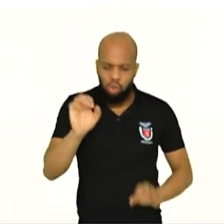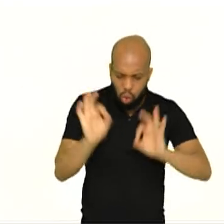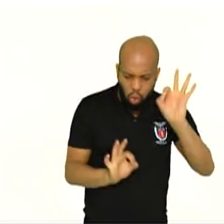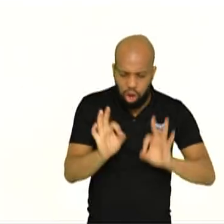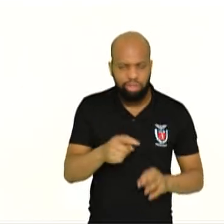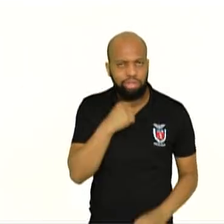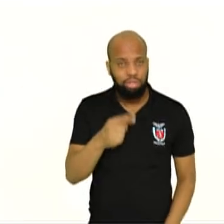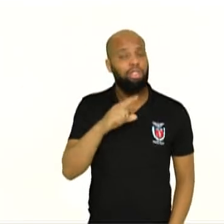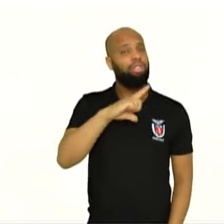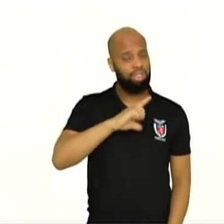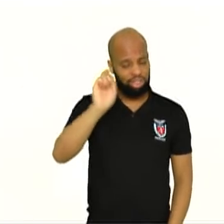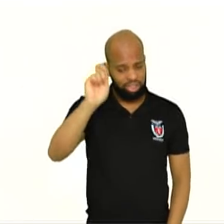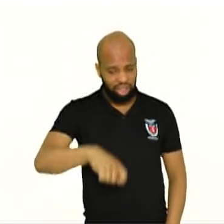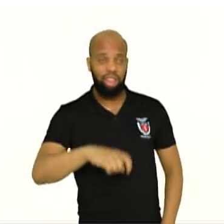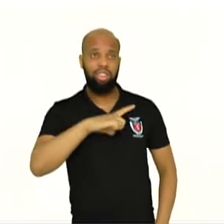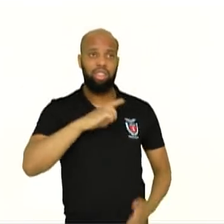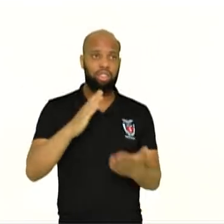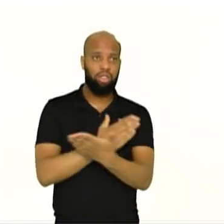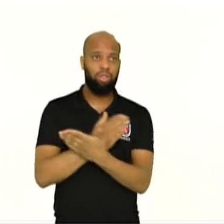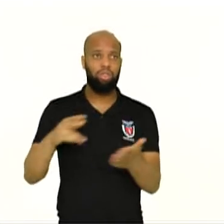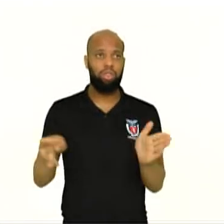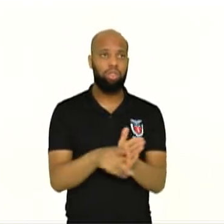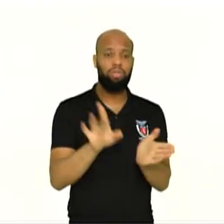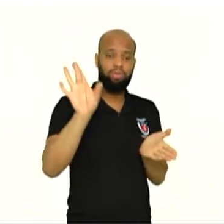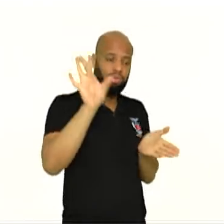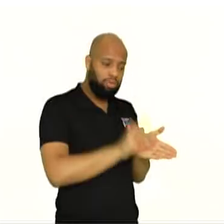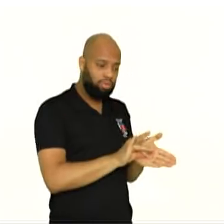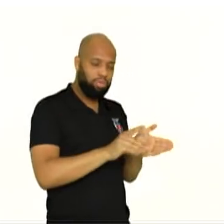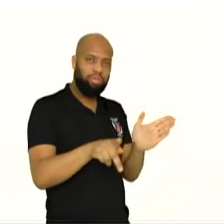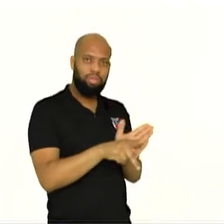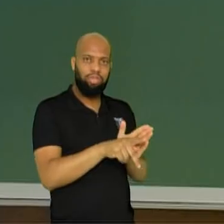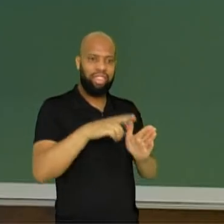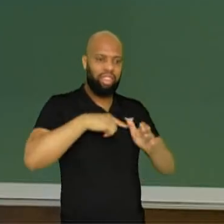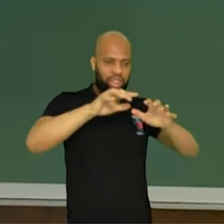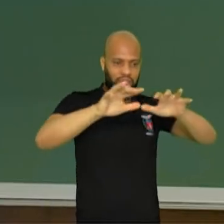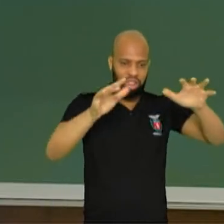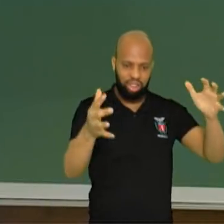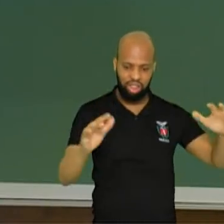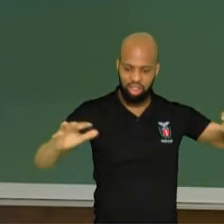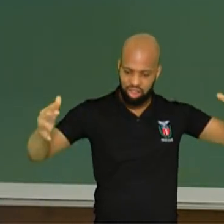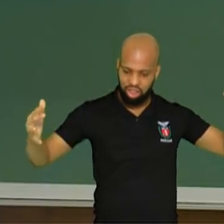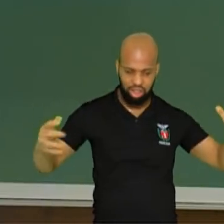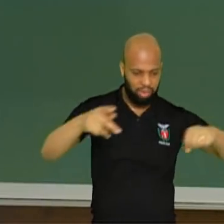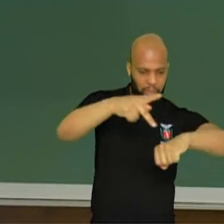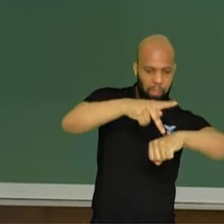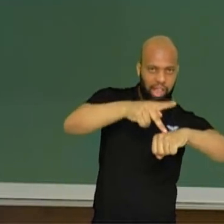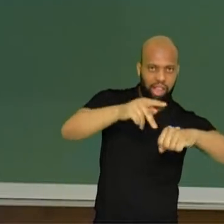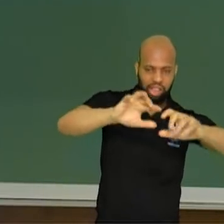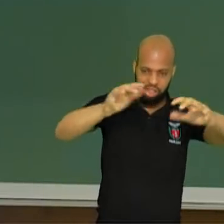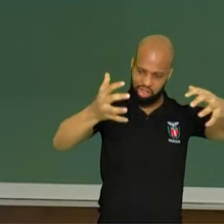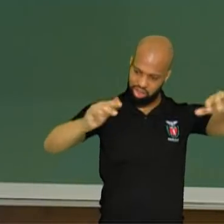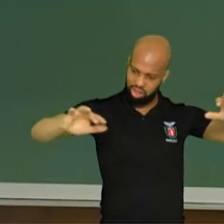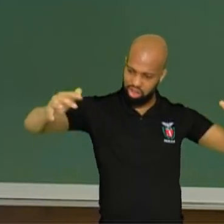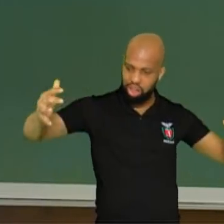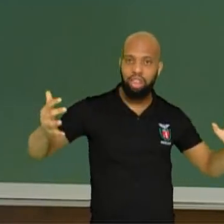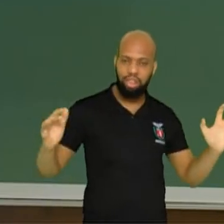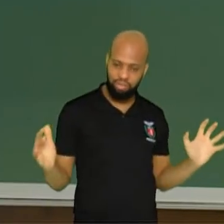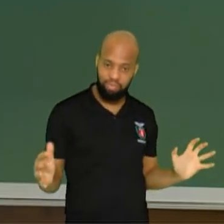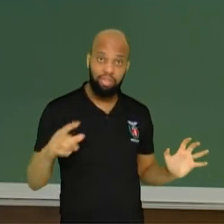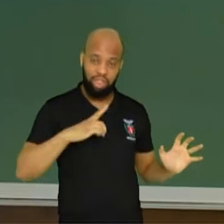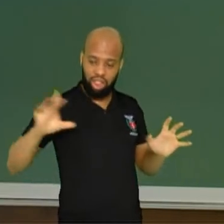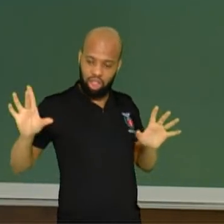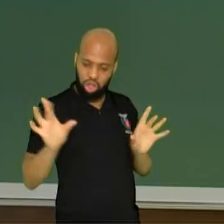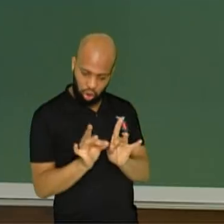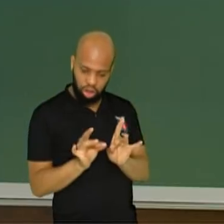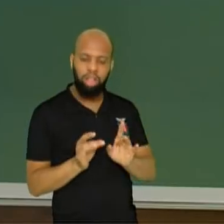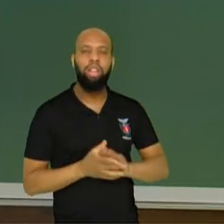gente vai ter esponjas que vão ficar grudadinhas num coral. E aí ela vai ser uma esponja mais achatada. A gente